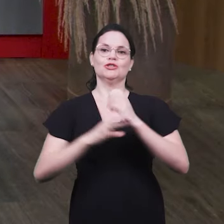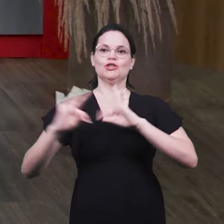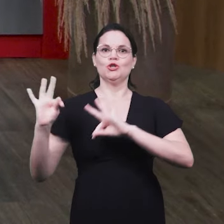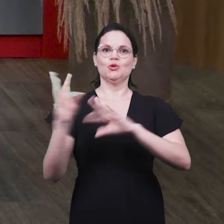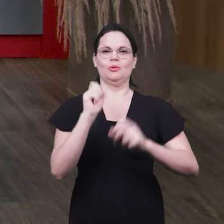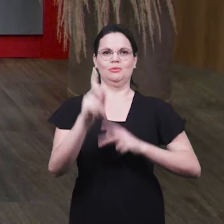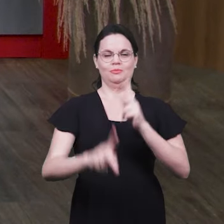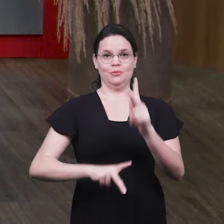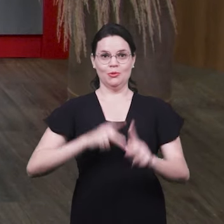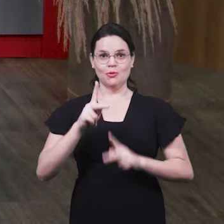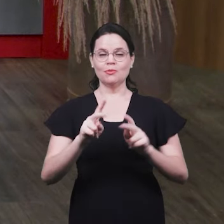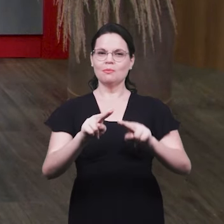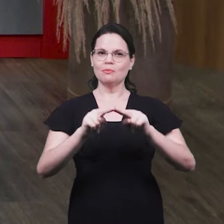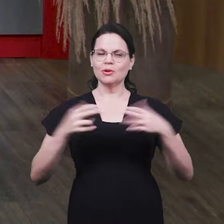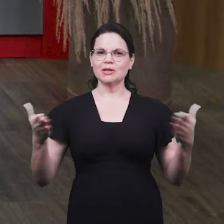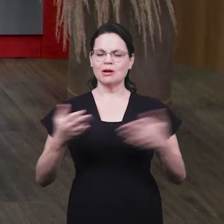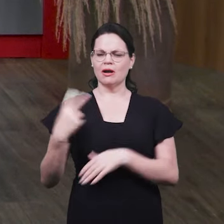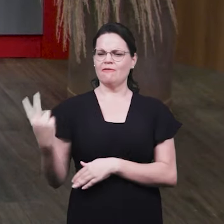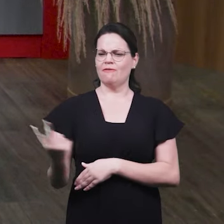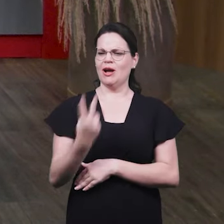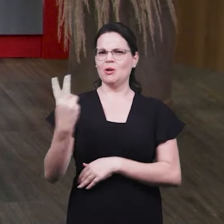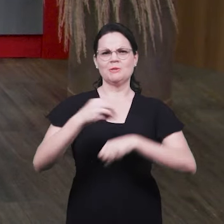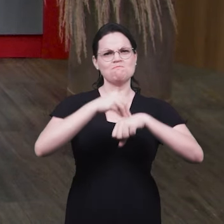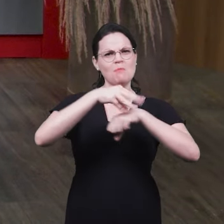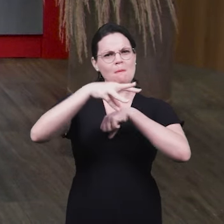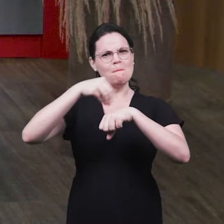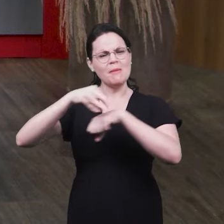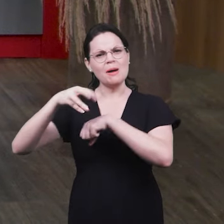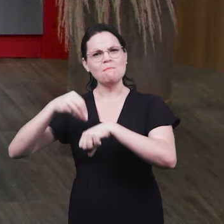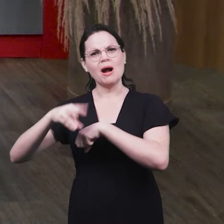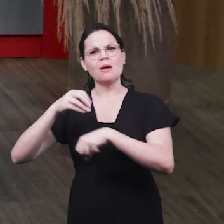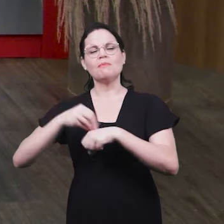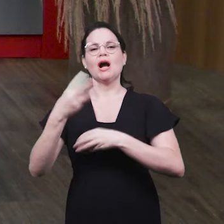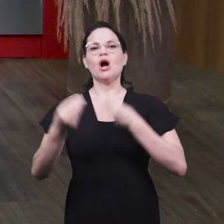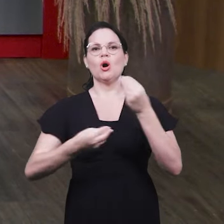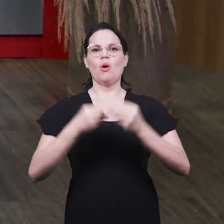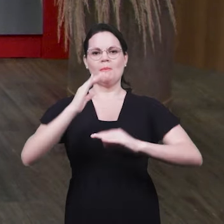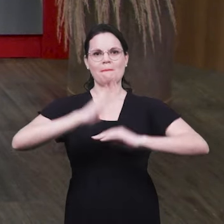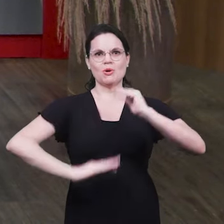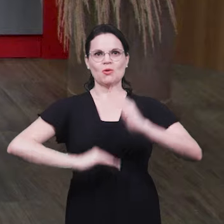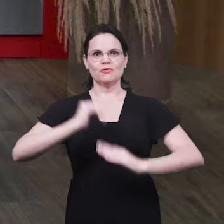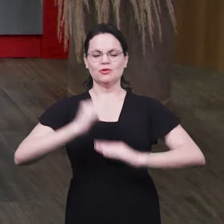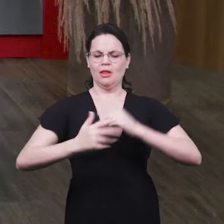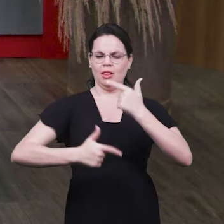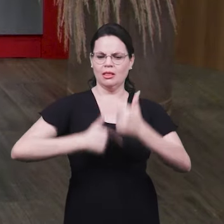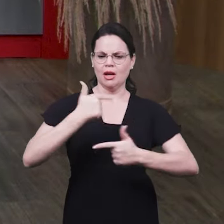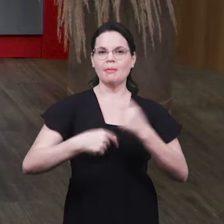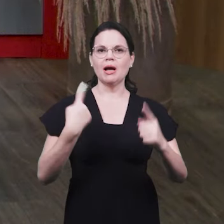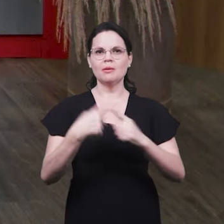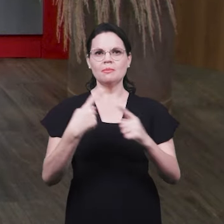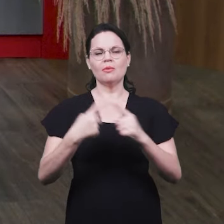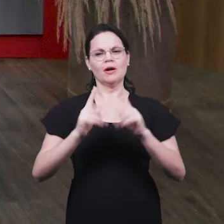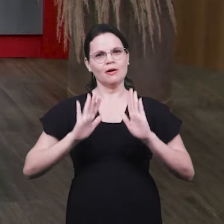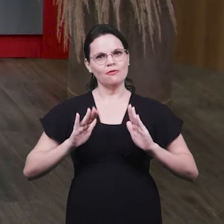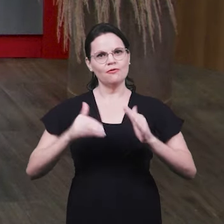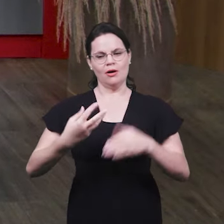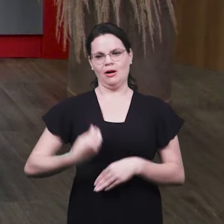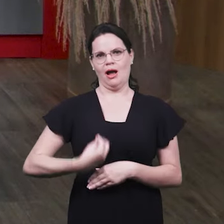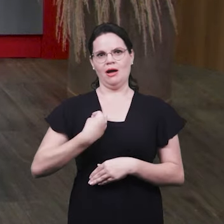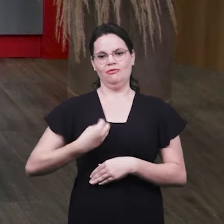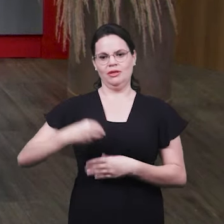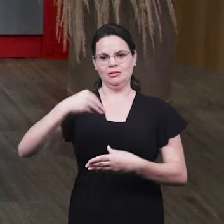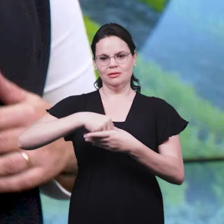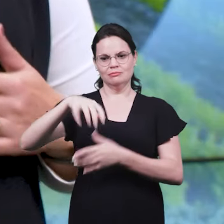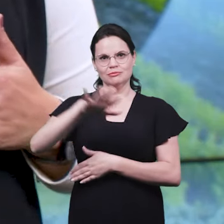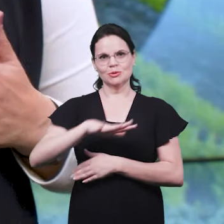toda a população. Por isso, queremos valorizar, divulgar o trabalho desses profissionais que dedicam suas vidas